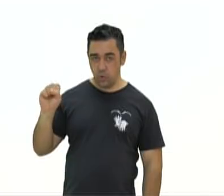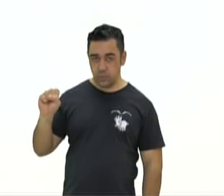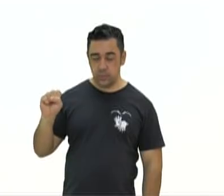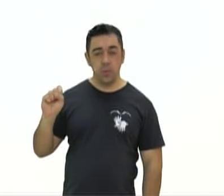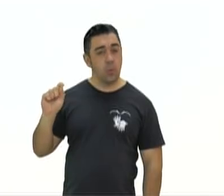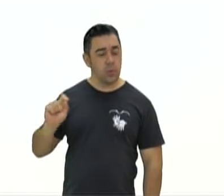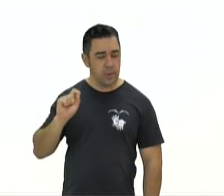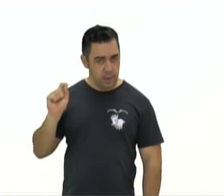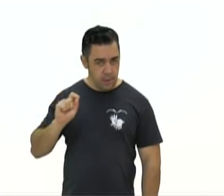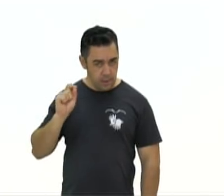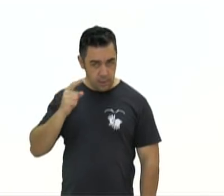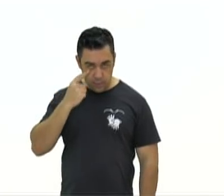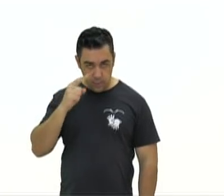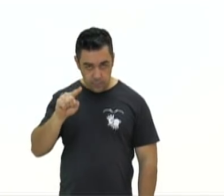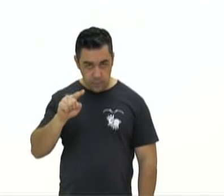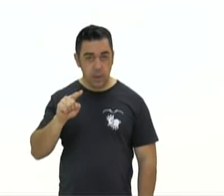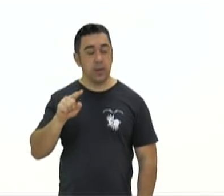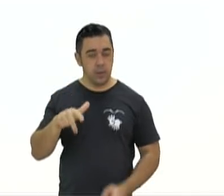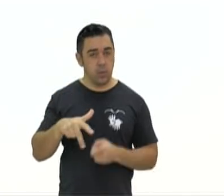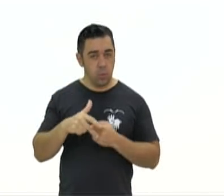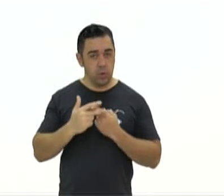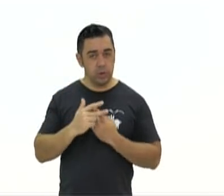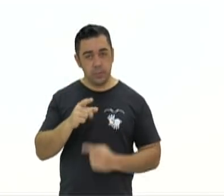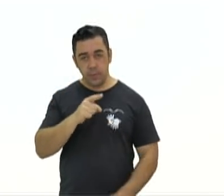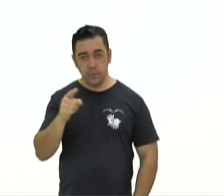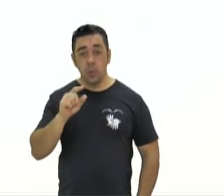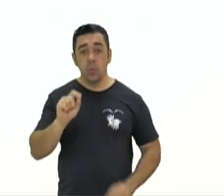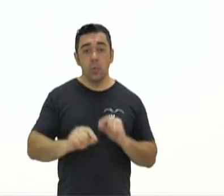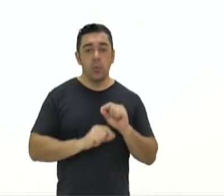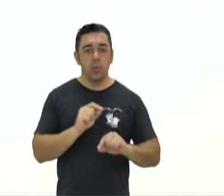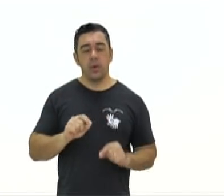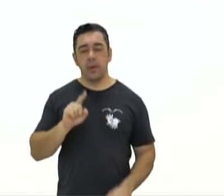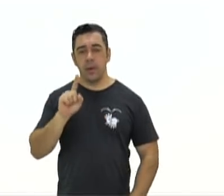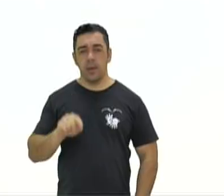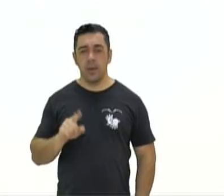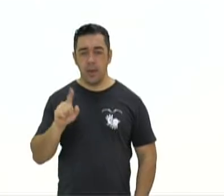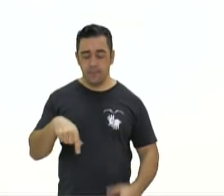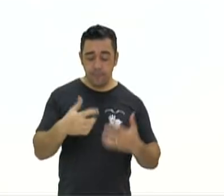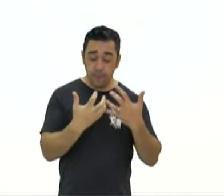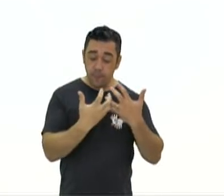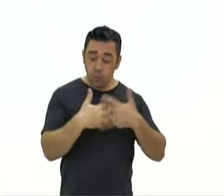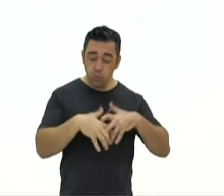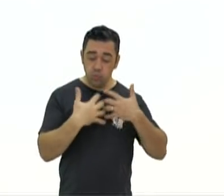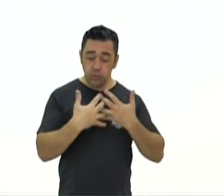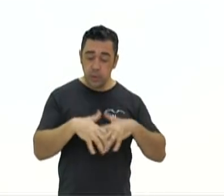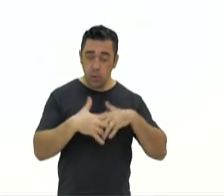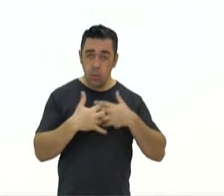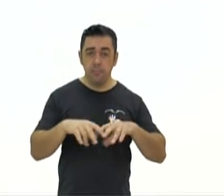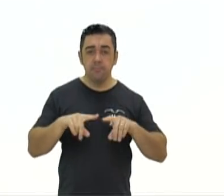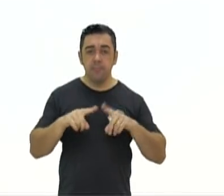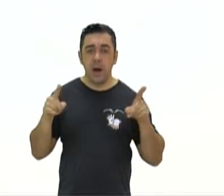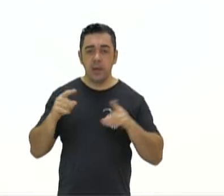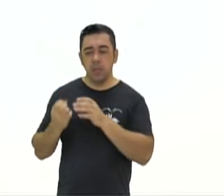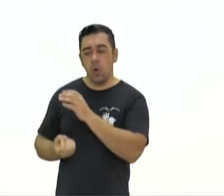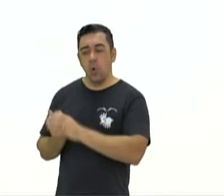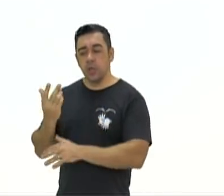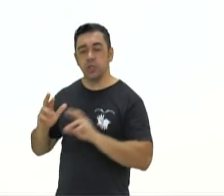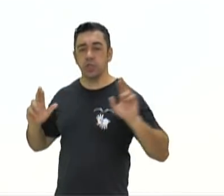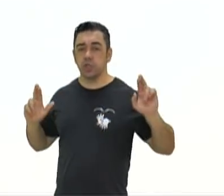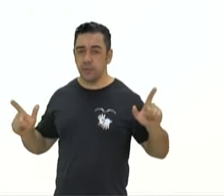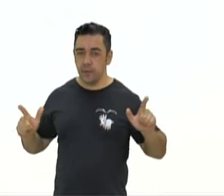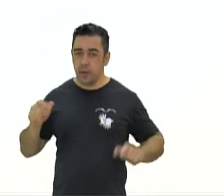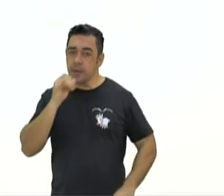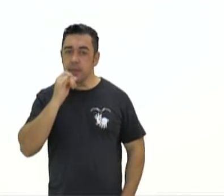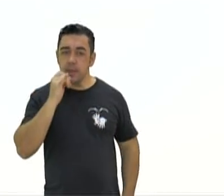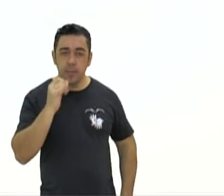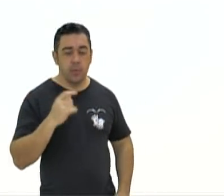análogos, tá? Que já vai aparecer arrumado aí para vocês. Eles têm a mesma função, mas a origem é diferente. Então, veja aqui, eu